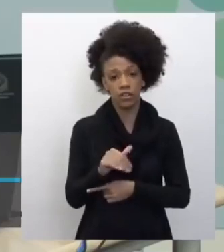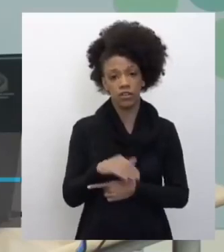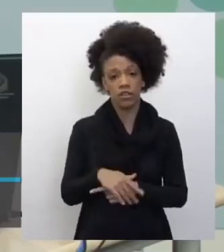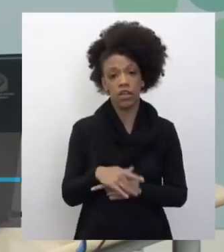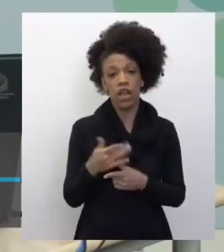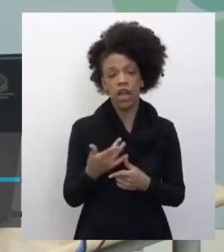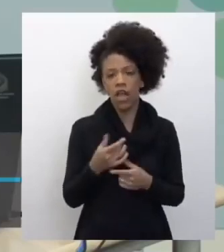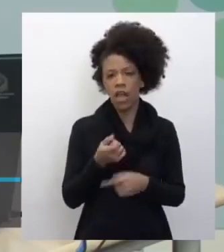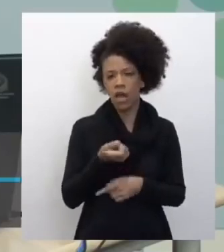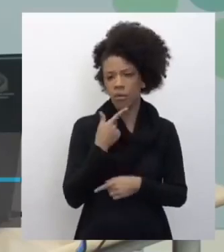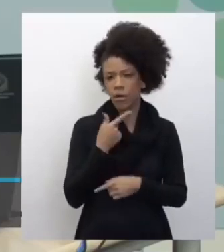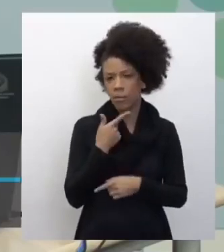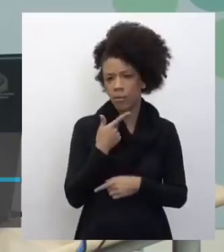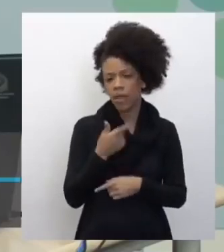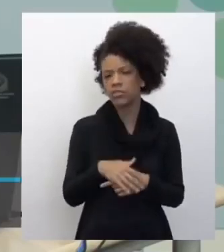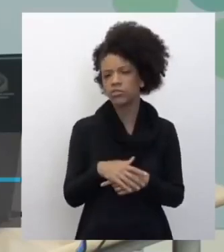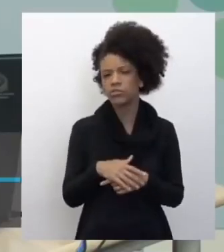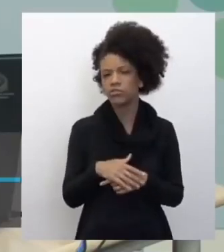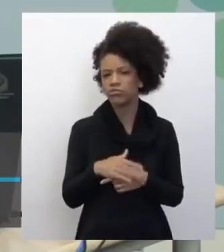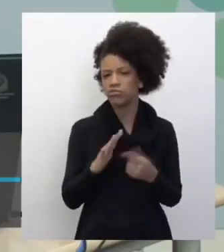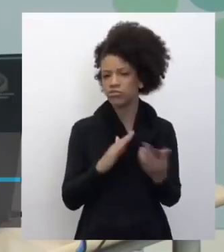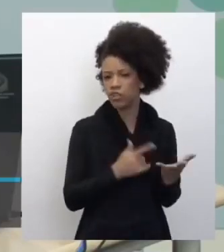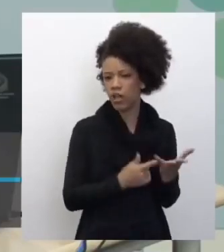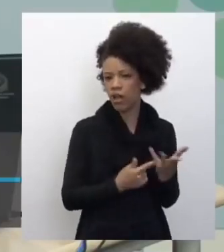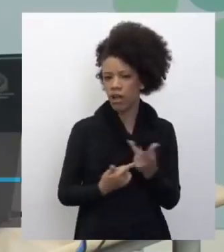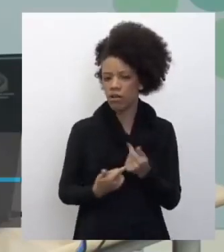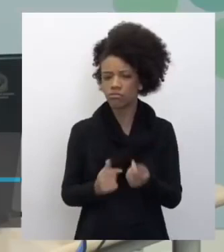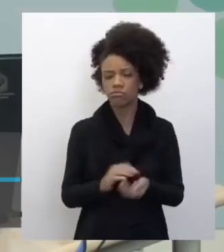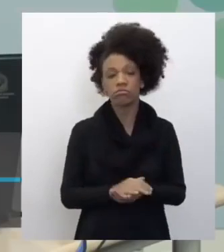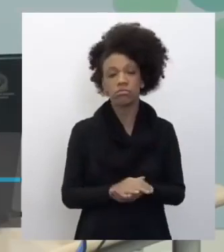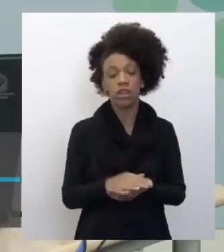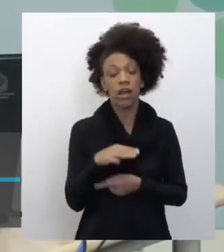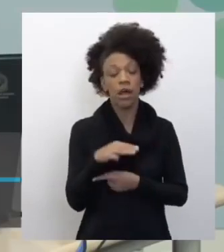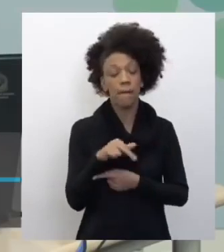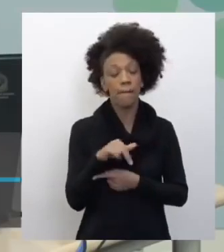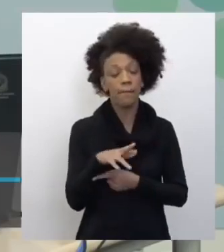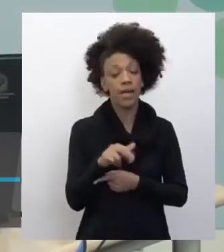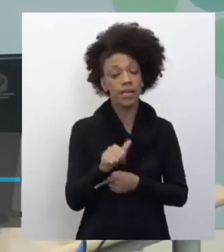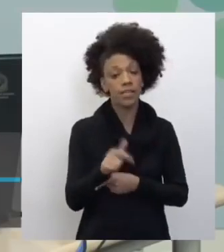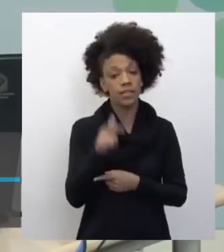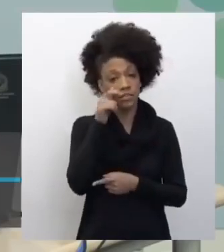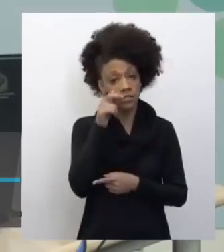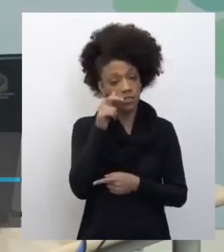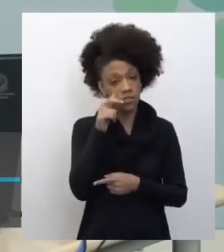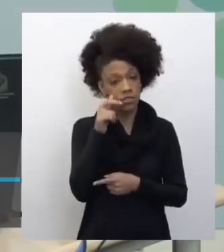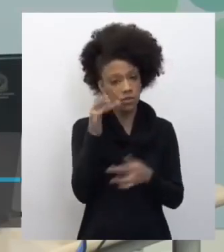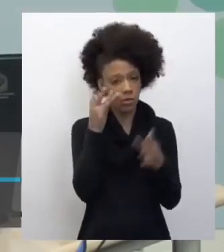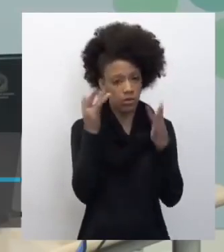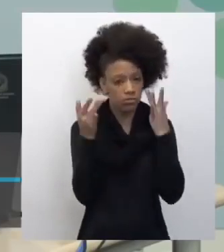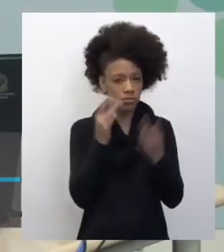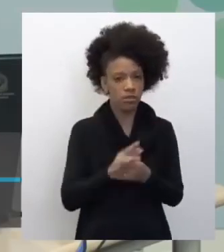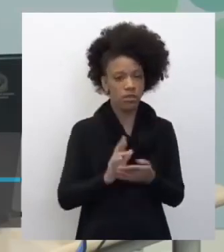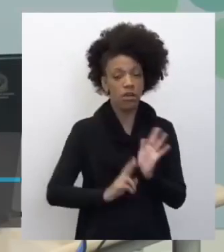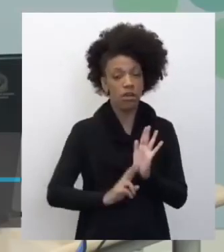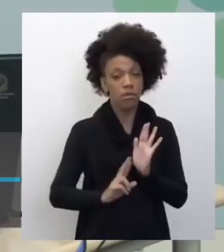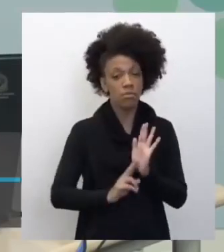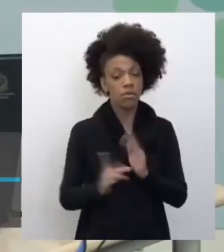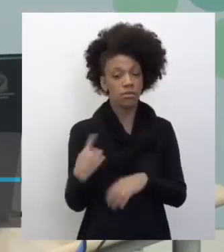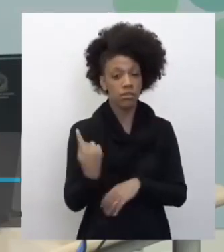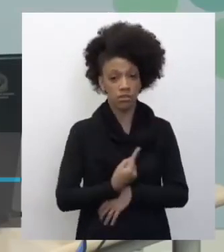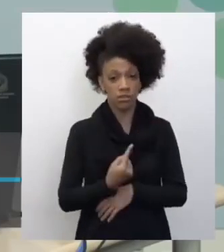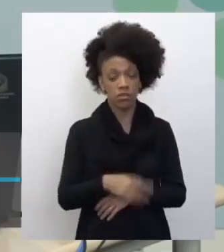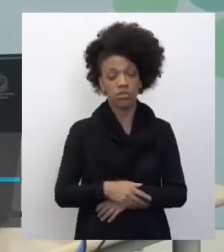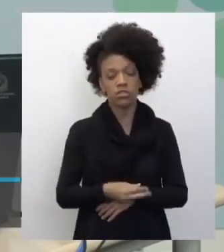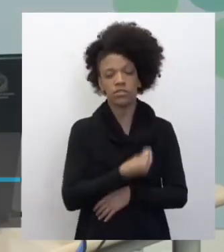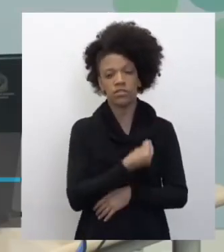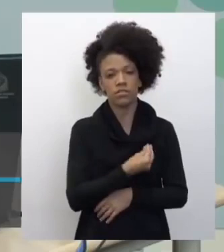de artes? A Maria fala que essa peça que a gente assistiu representa a gente. O